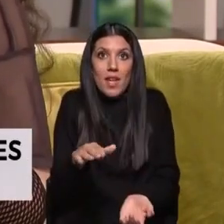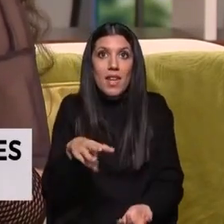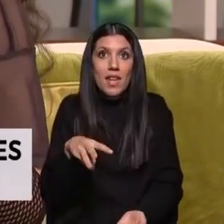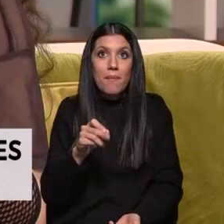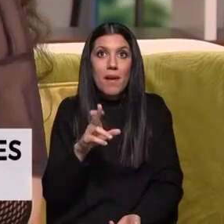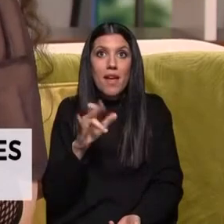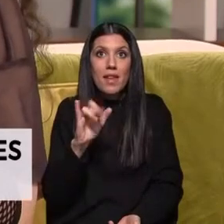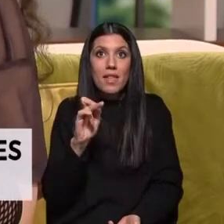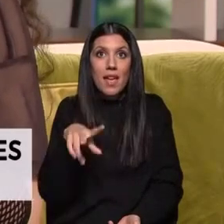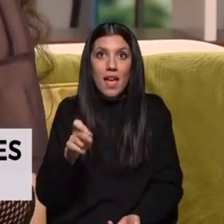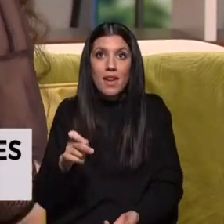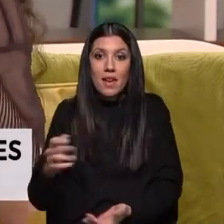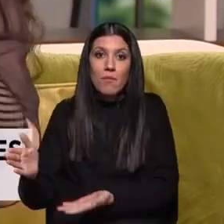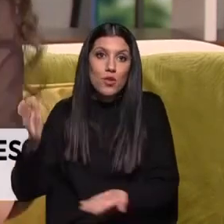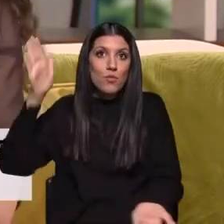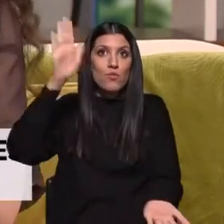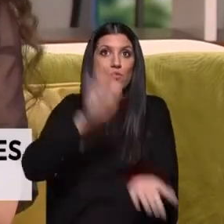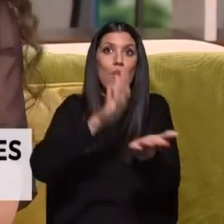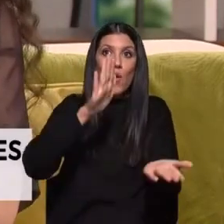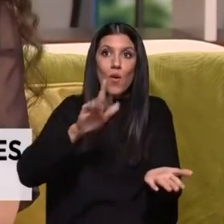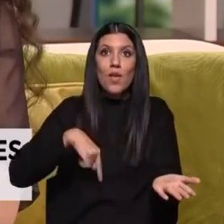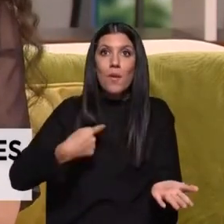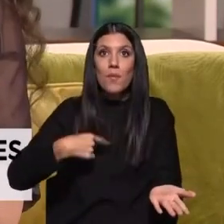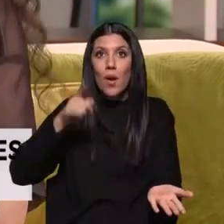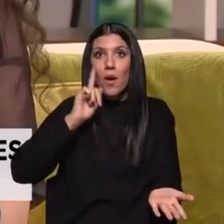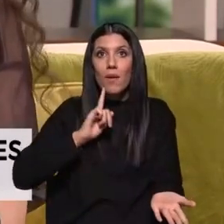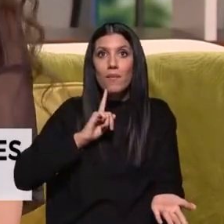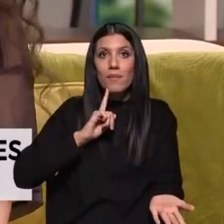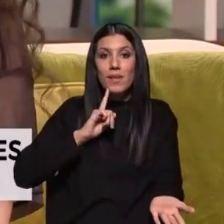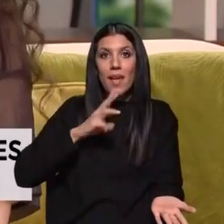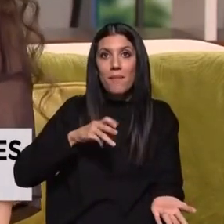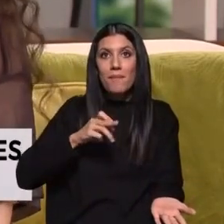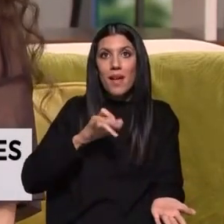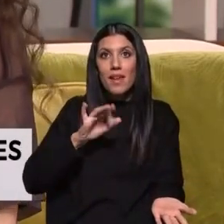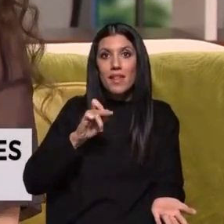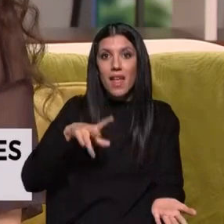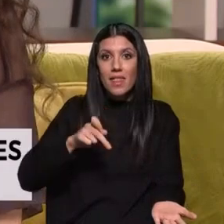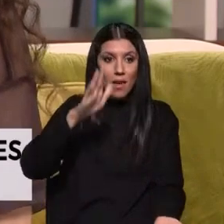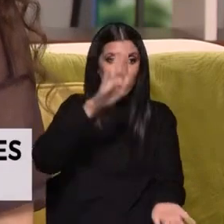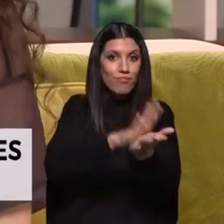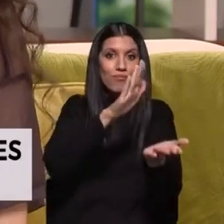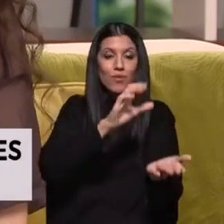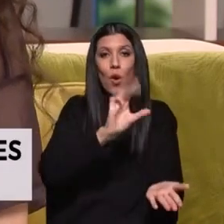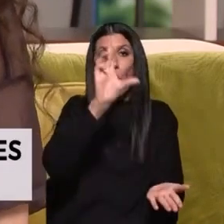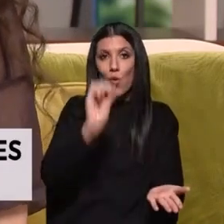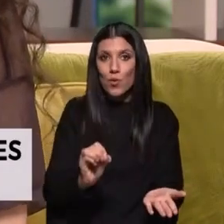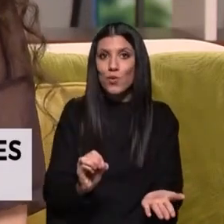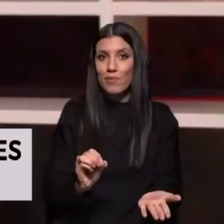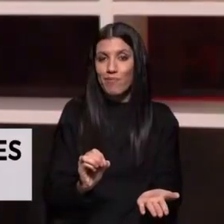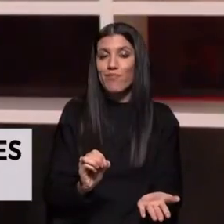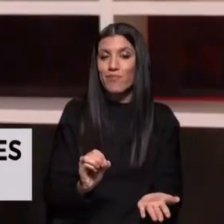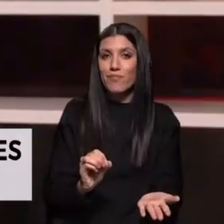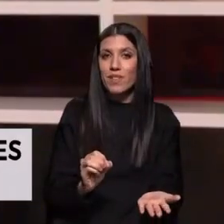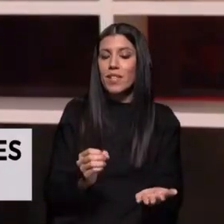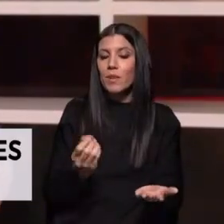e levou ao Botão Dourado e deixou a ser ela a carregar no Botão Dourado. Oh, que maravilha. Foi maravilhoso. Foi. Olha, e o que é que se ensina, ou